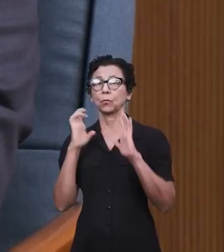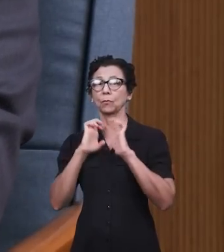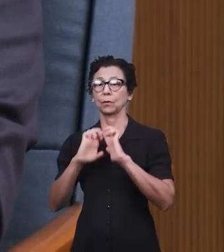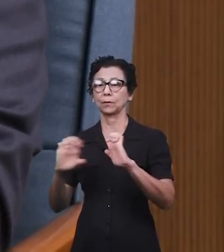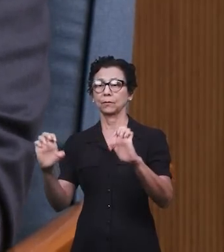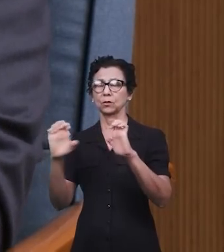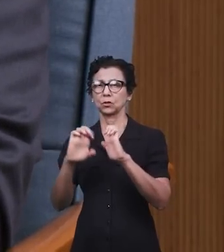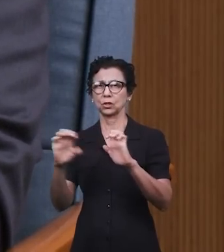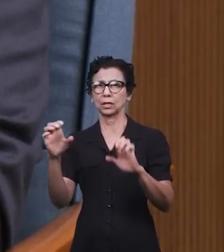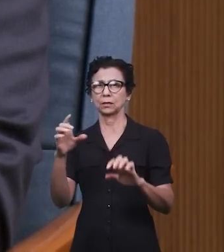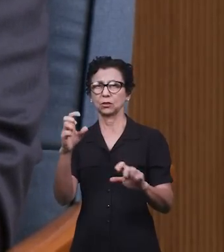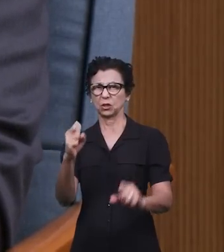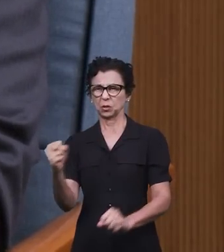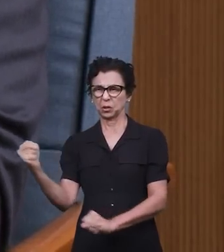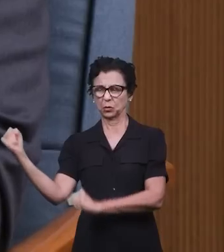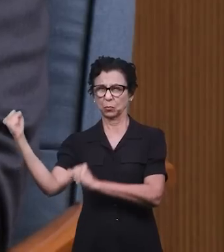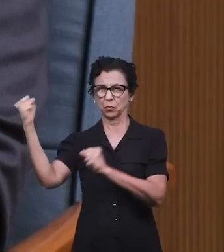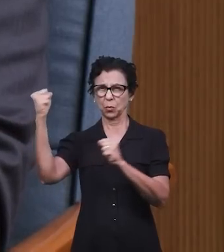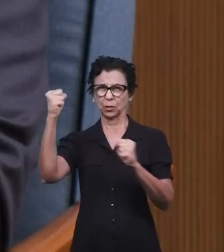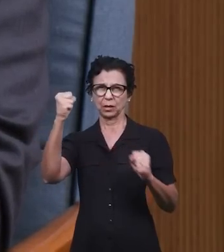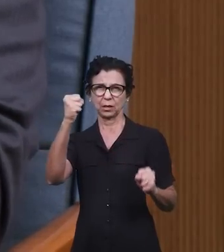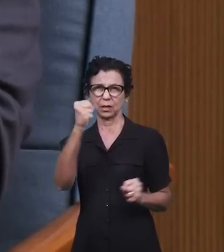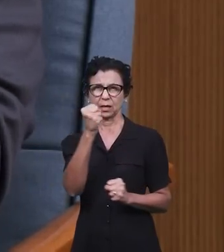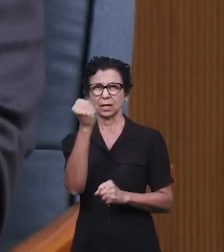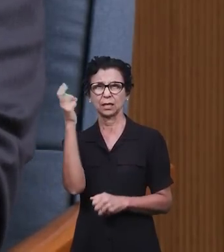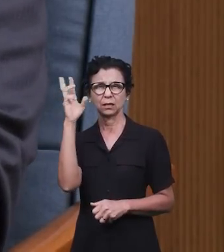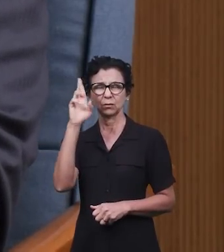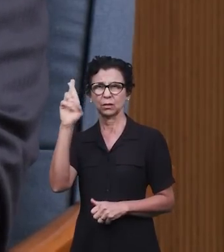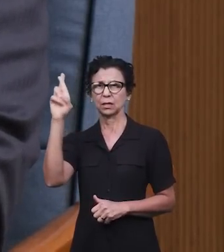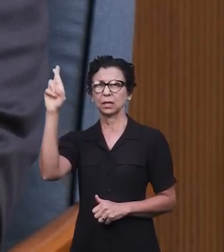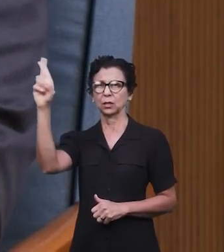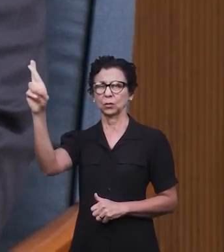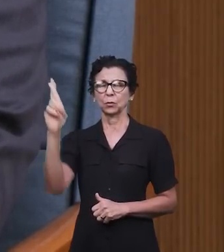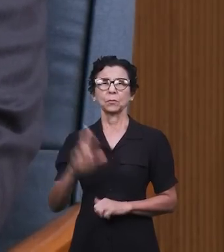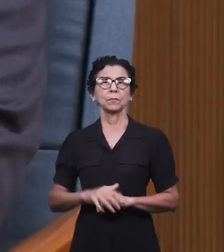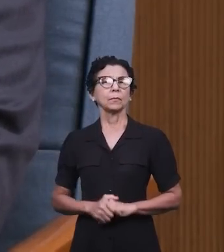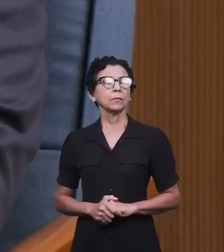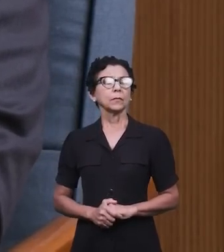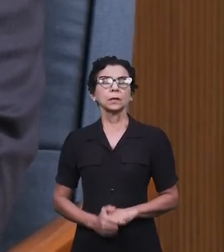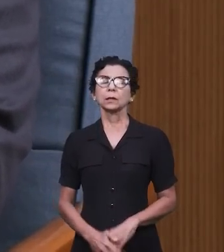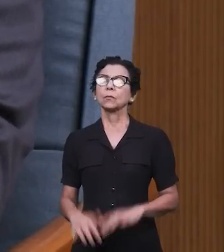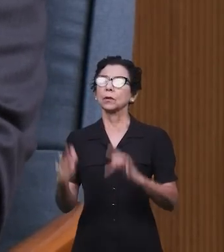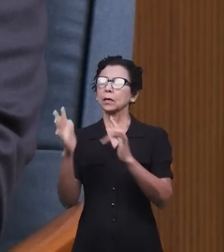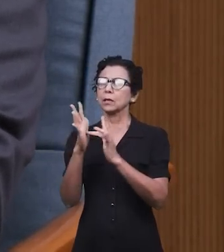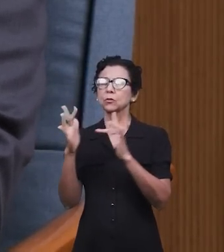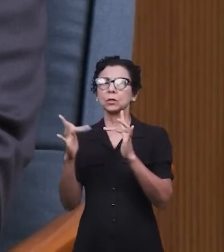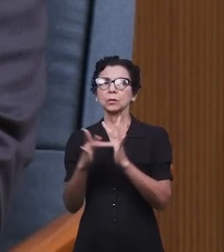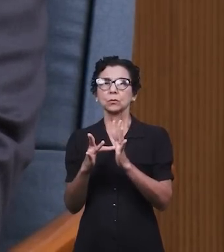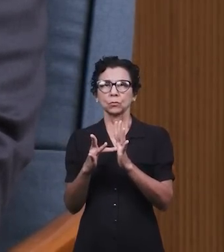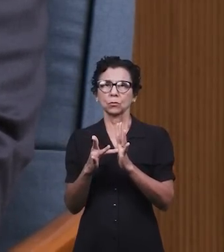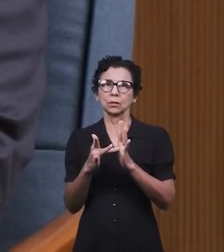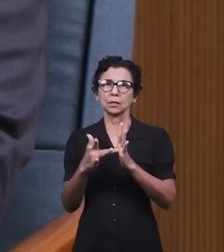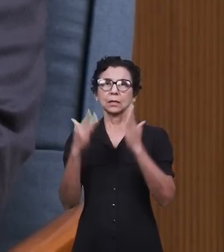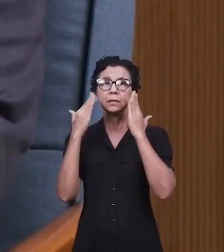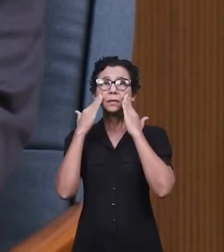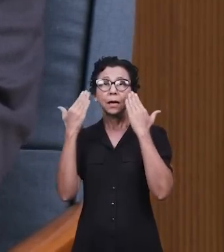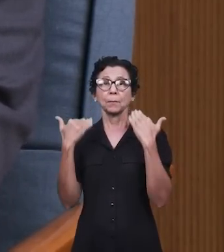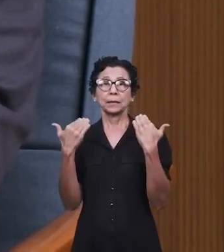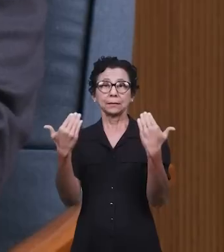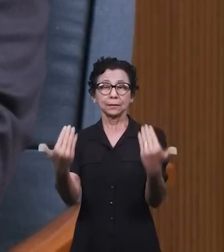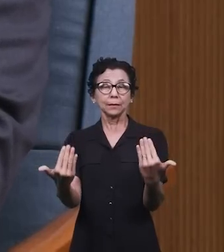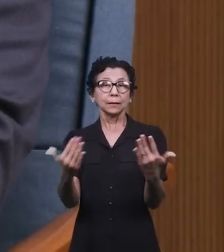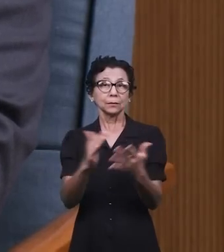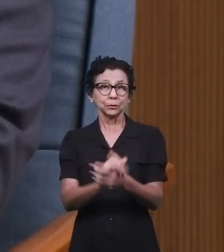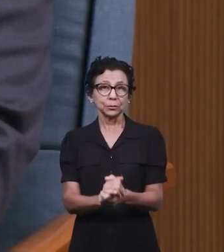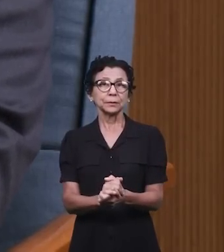um evangelho de poder vivo, absoluto. Então, é Jesus se revelando ao homem.